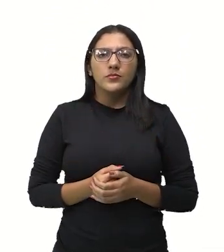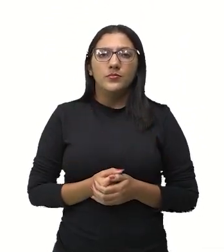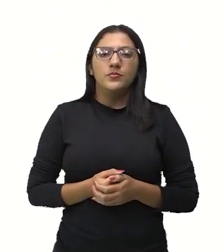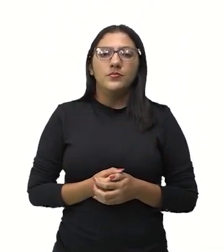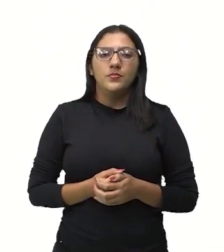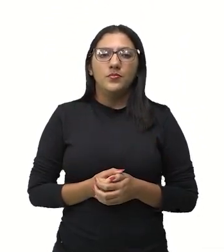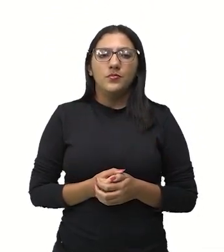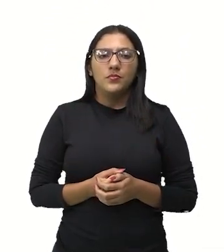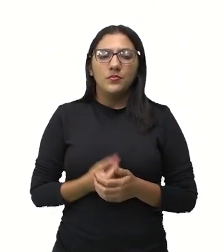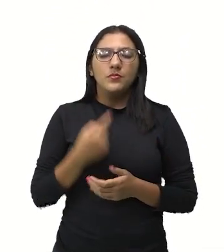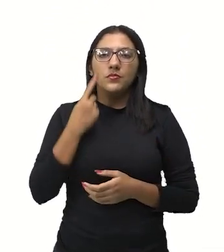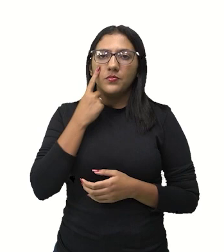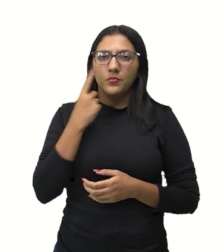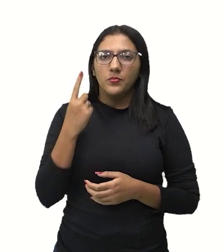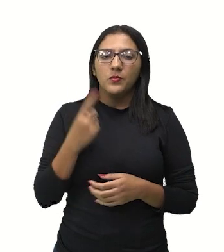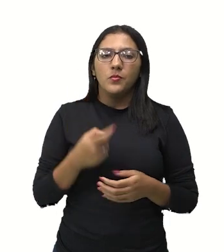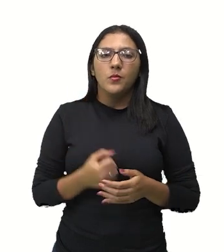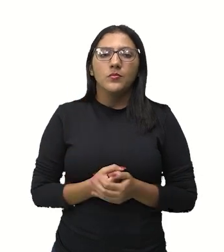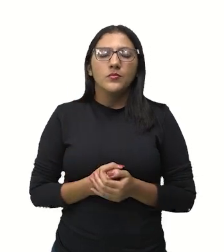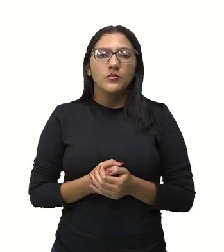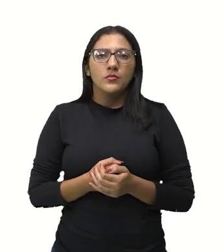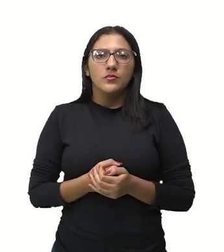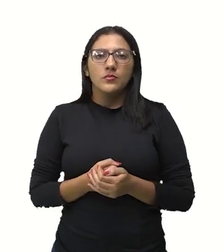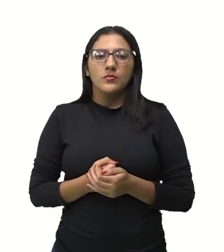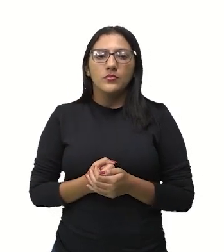Acompanha aí, ó. O juro.